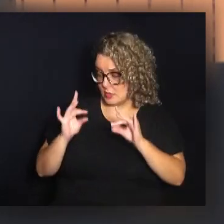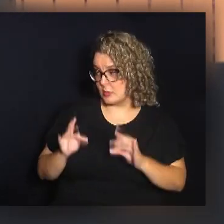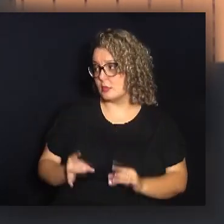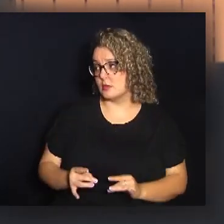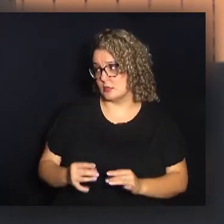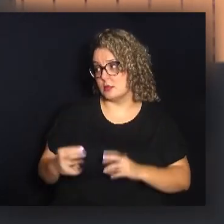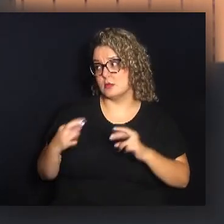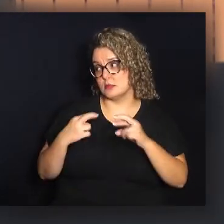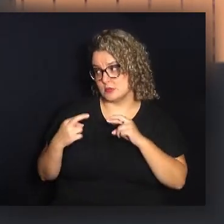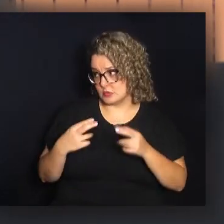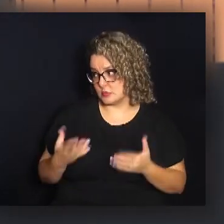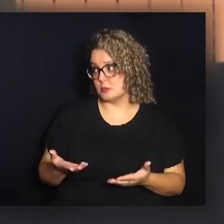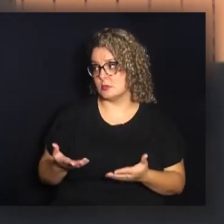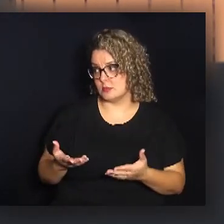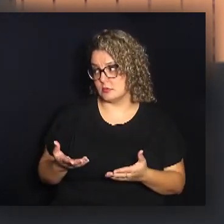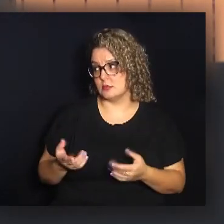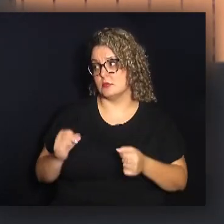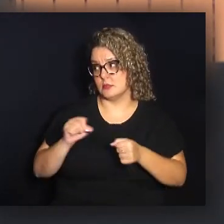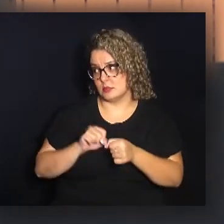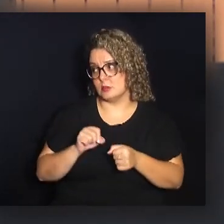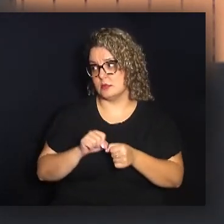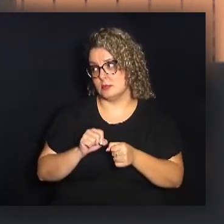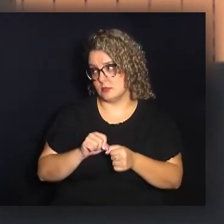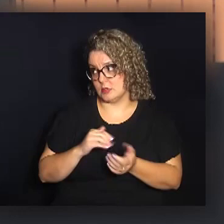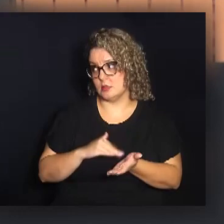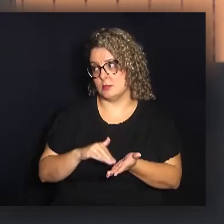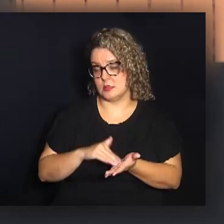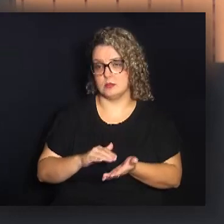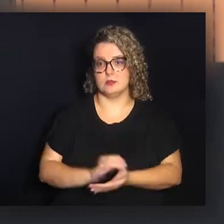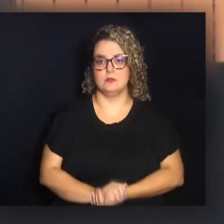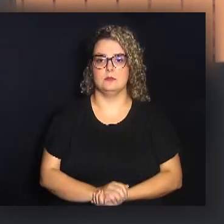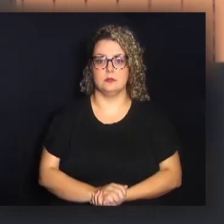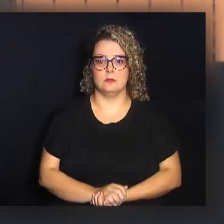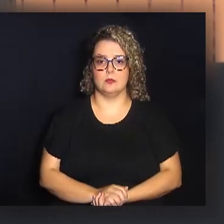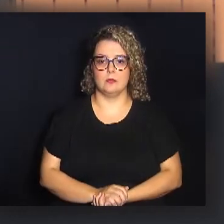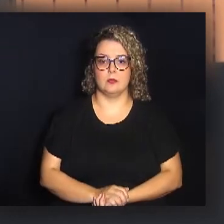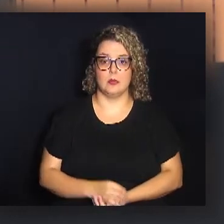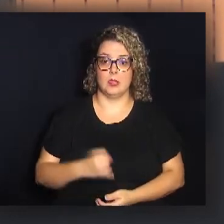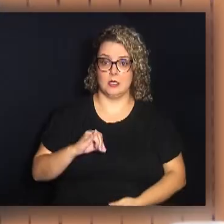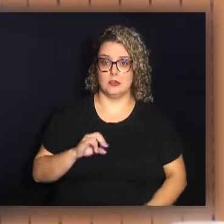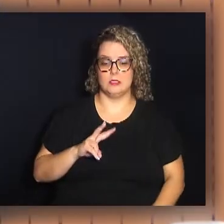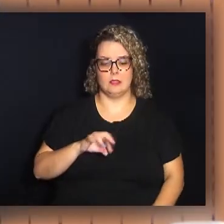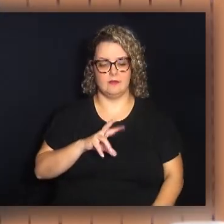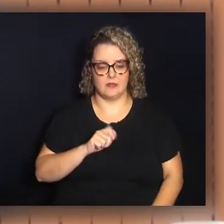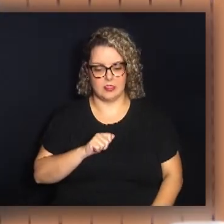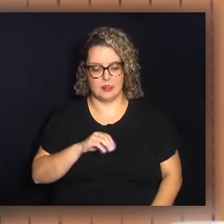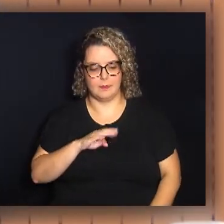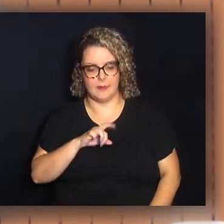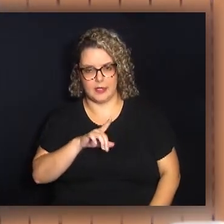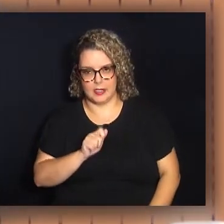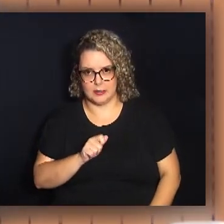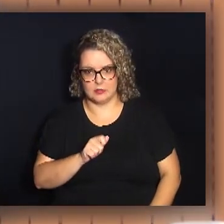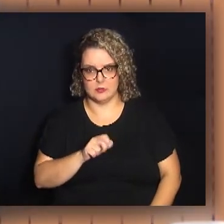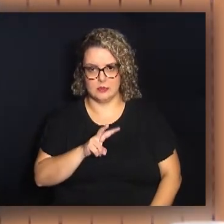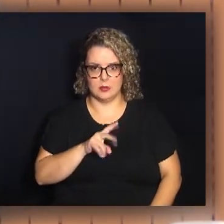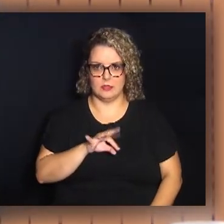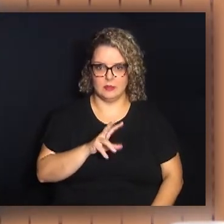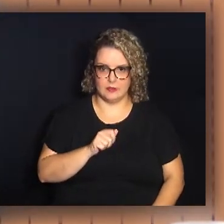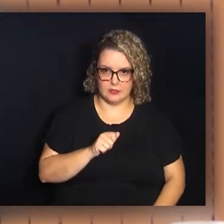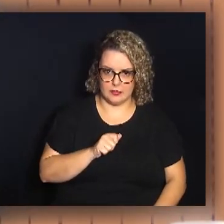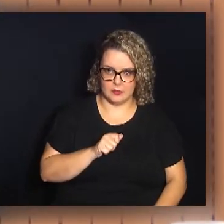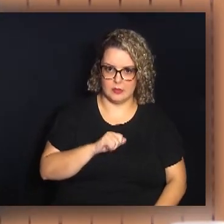apresentar com mais detalhes esse levantamento que foi feito pela Secretaria. Se você andar na Vila Bela,